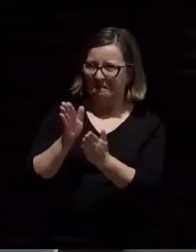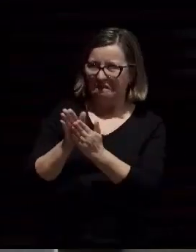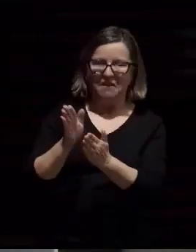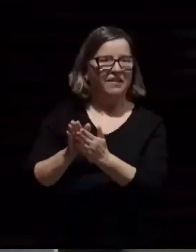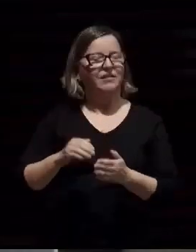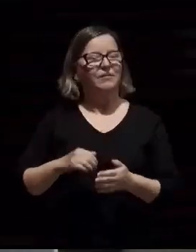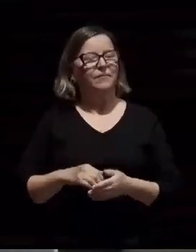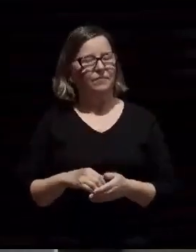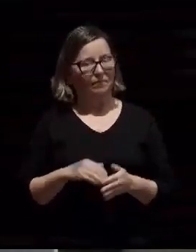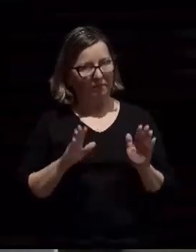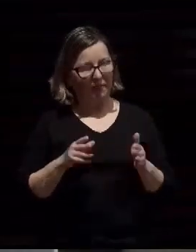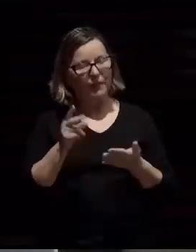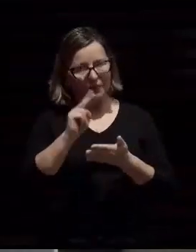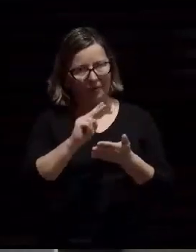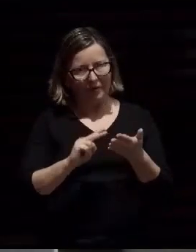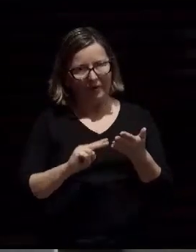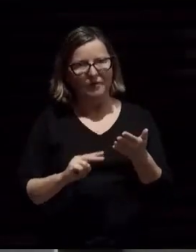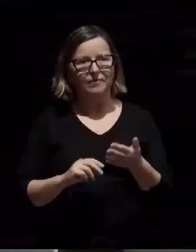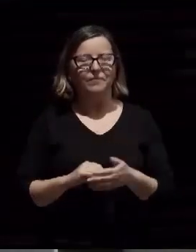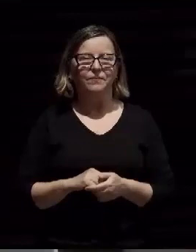Vamos dar uma olhadinha aqui.